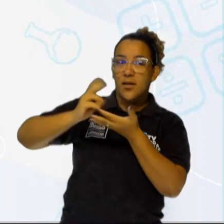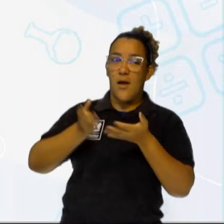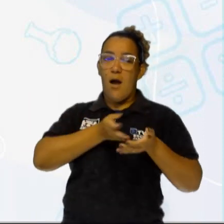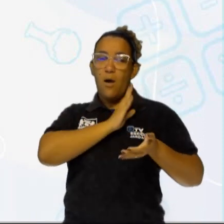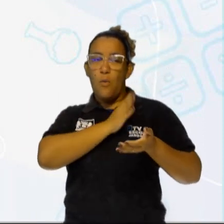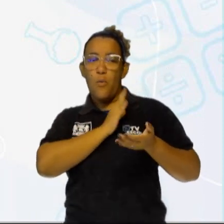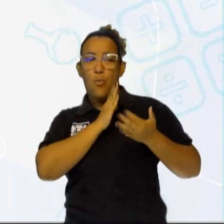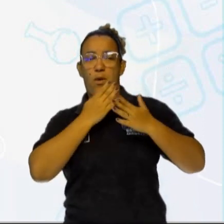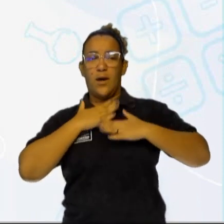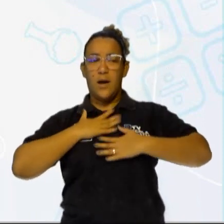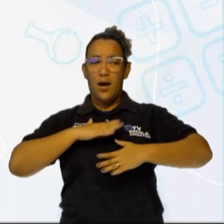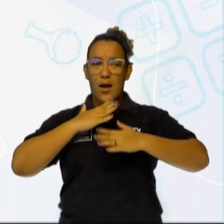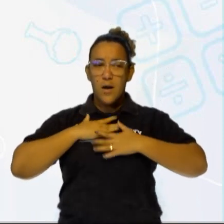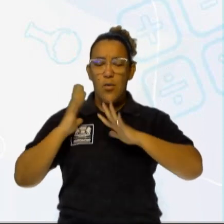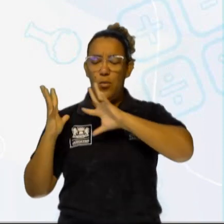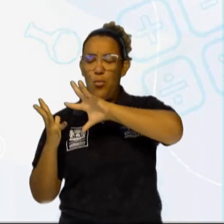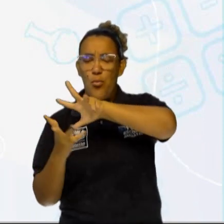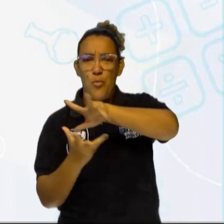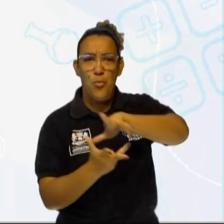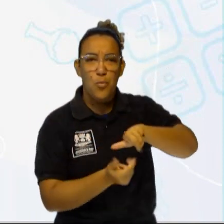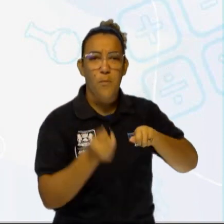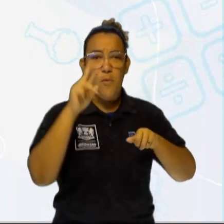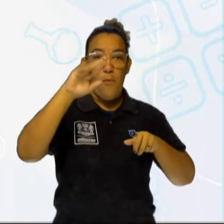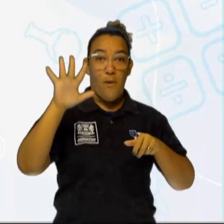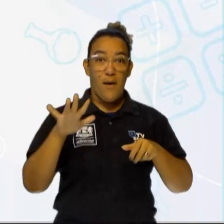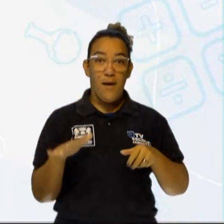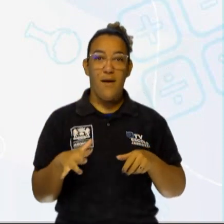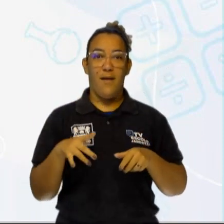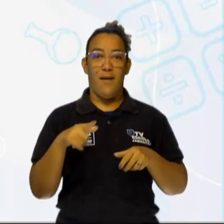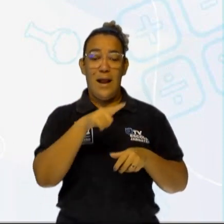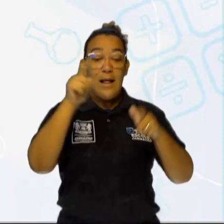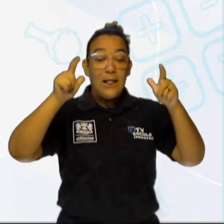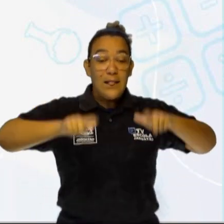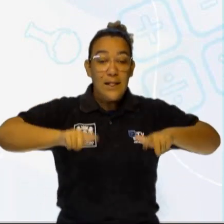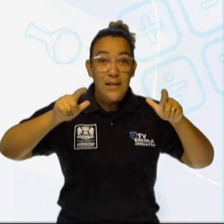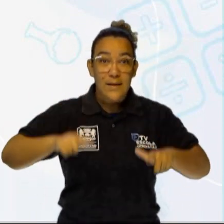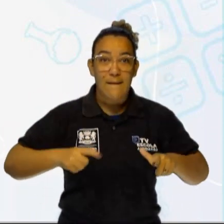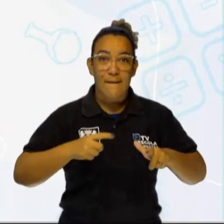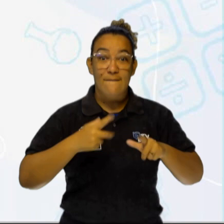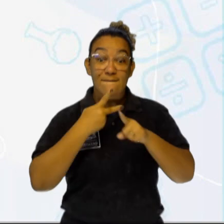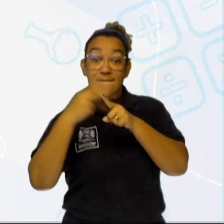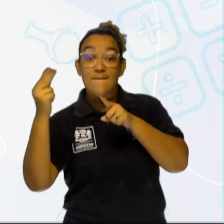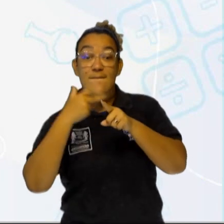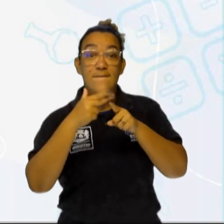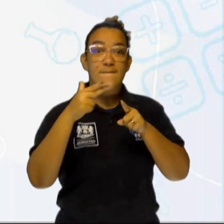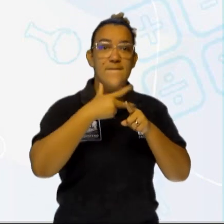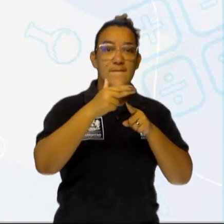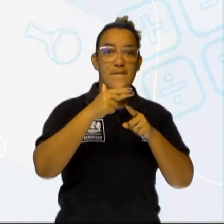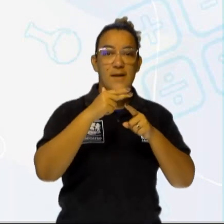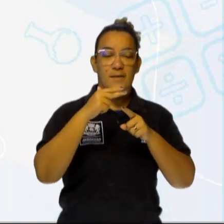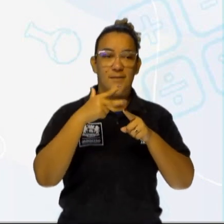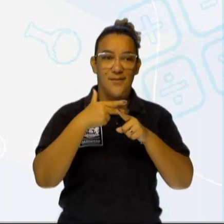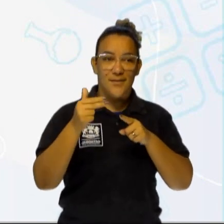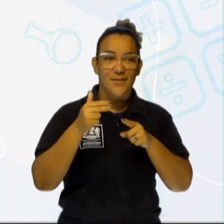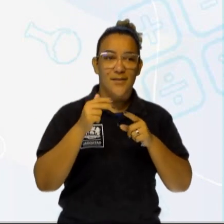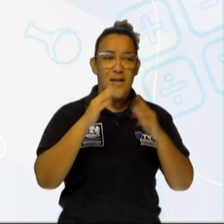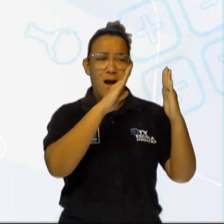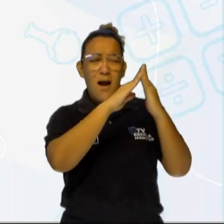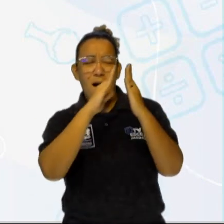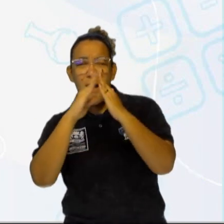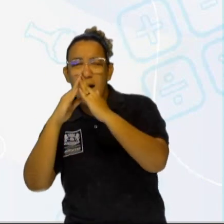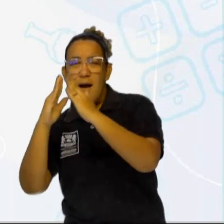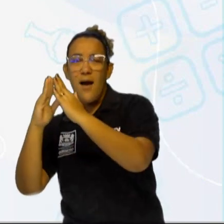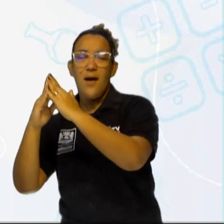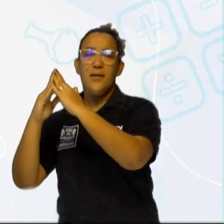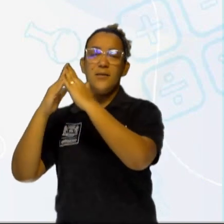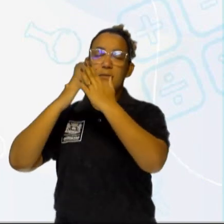o mundo tem razão. Terra de heróis, lares de mãe, paraíso se mudou para lá. Por cima das casas cal, frutas